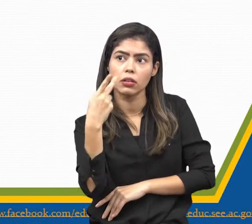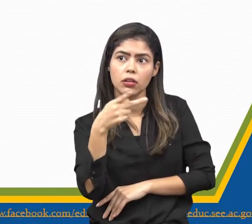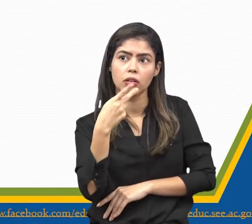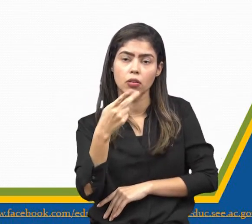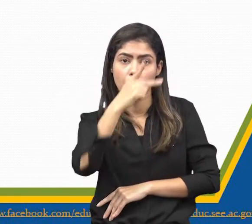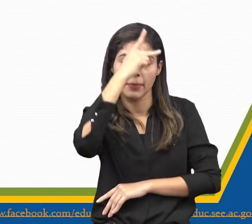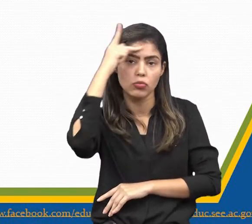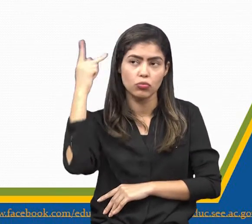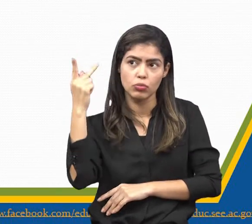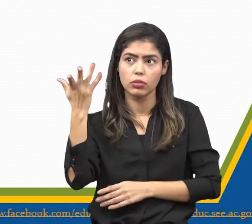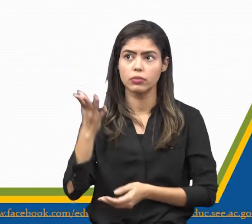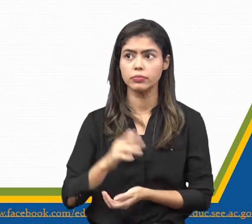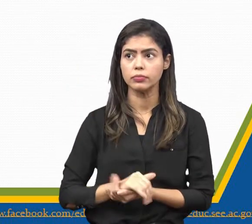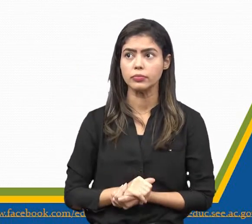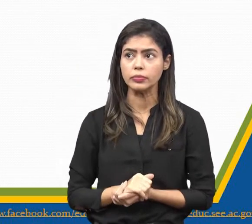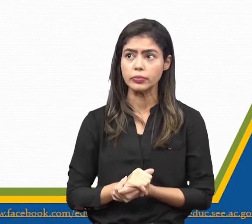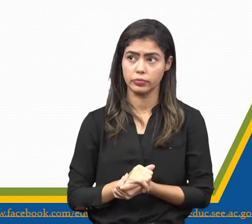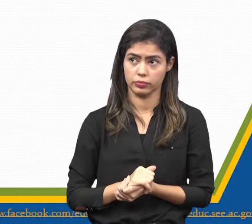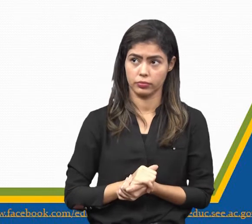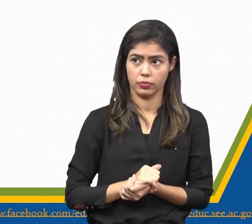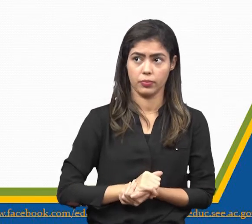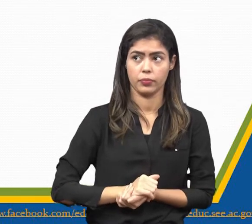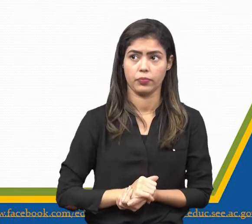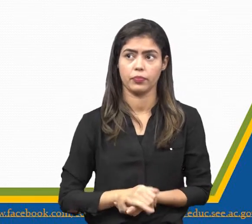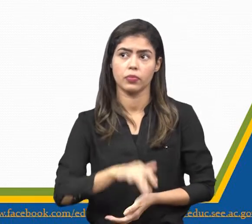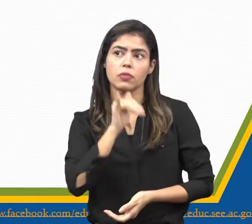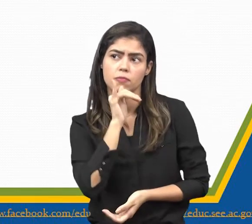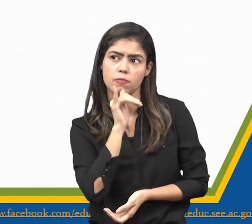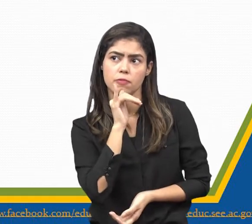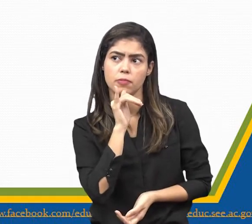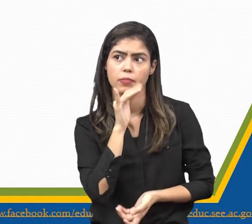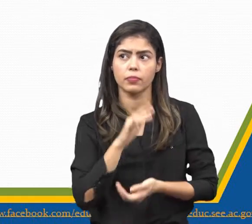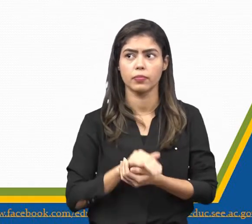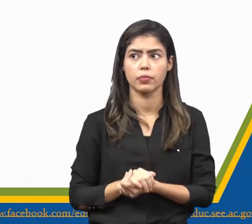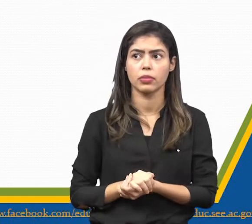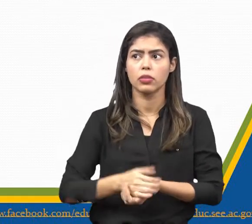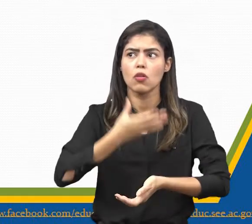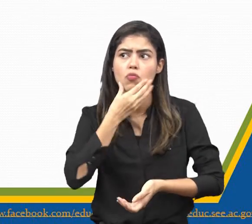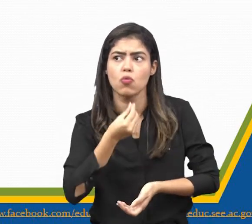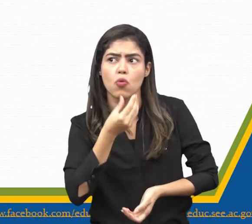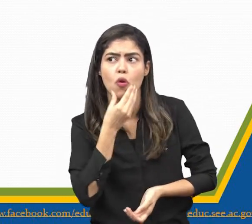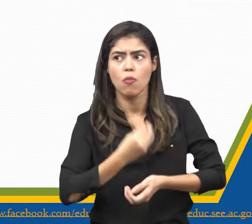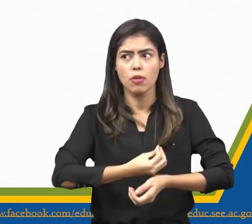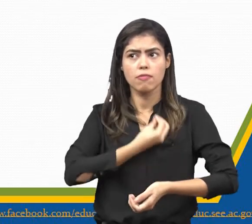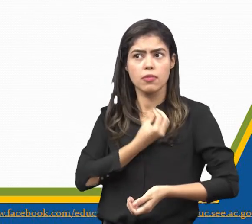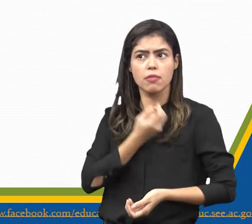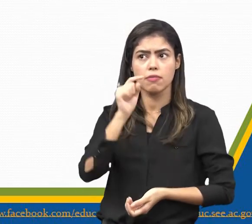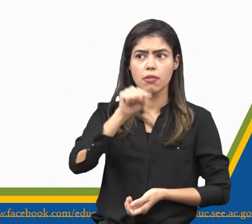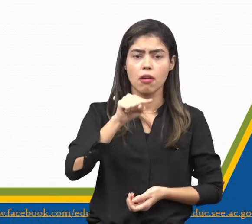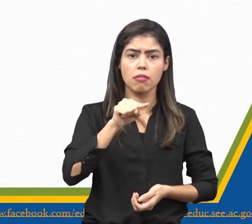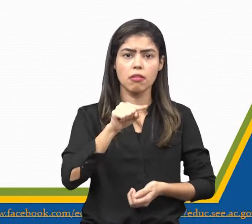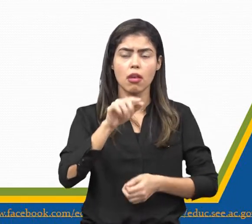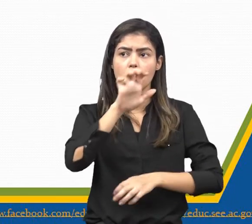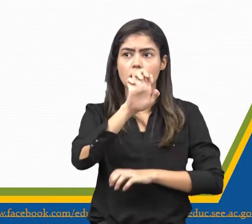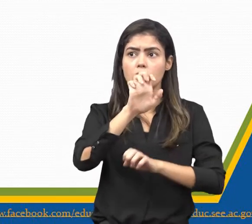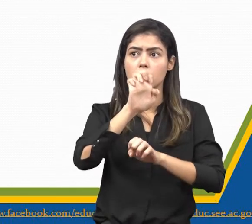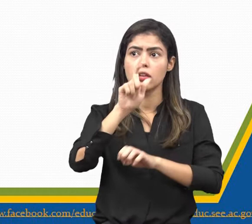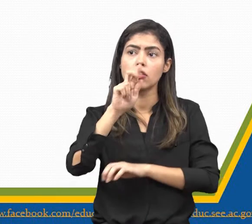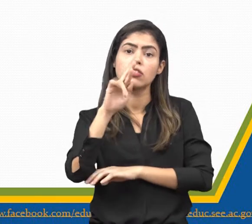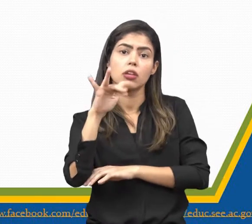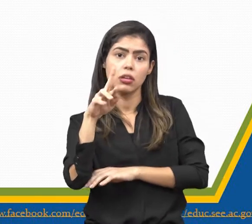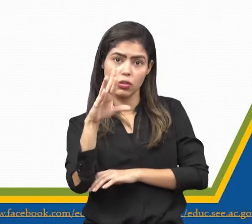sobre pessoas. Então, olha o exemplo que eu coloquei aqui no slide. The man who lives here is an